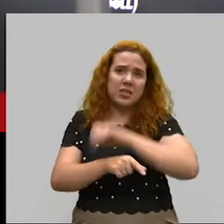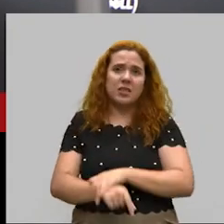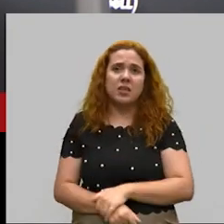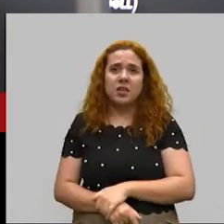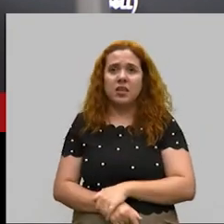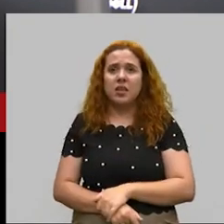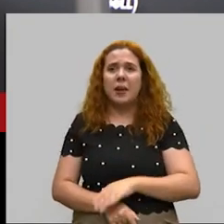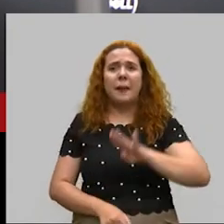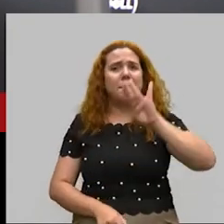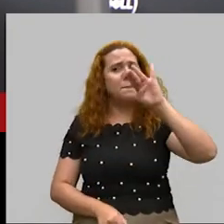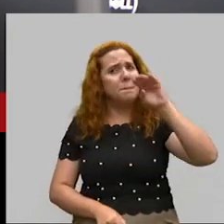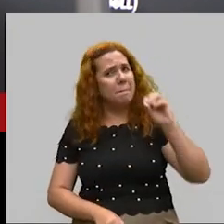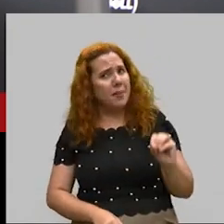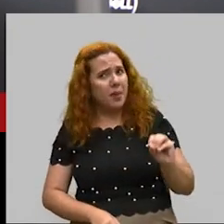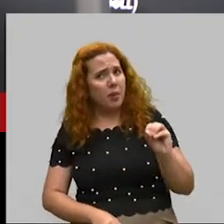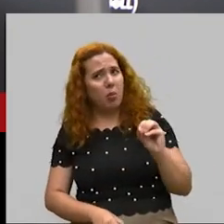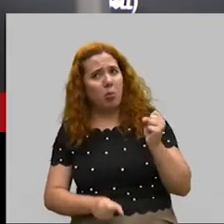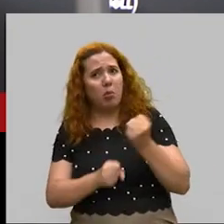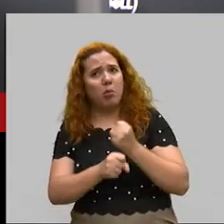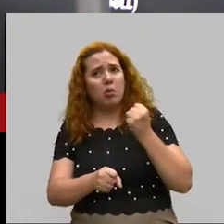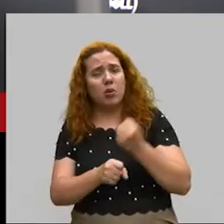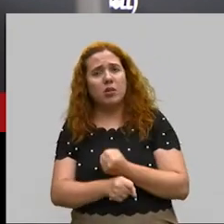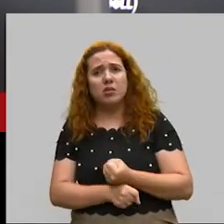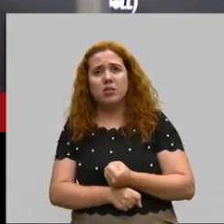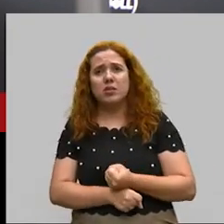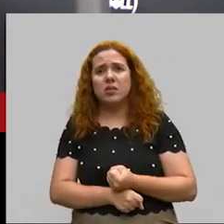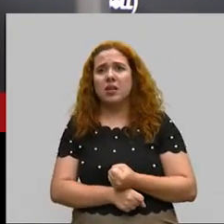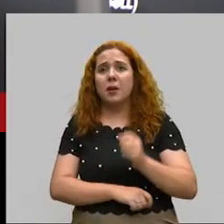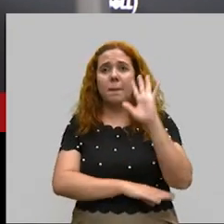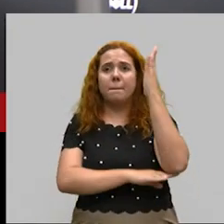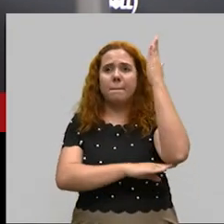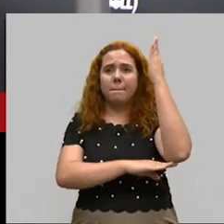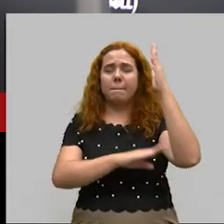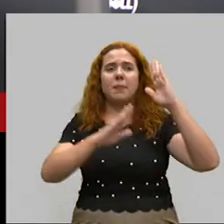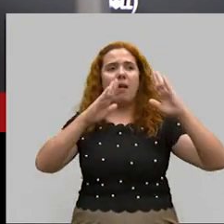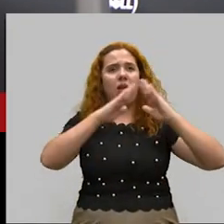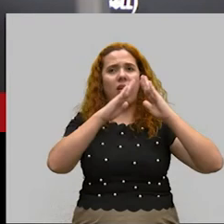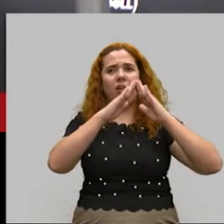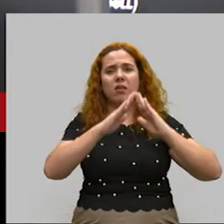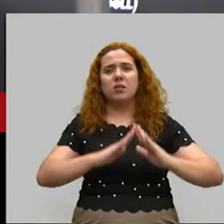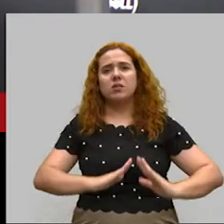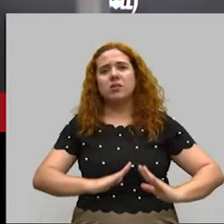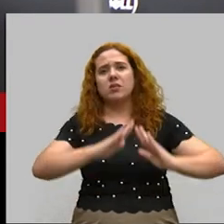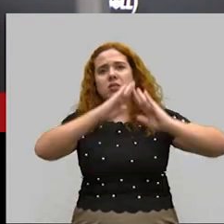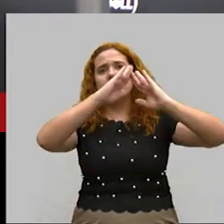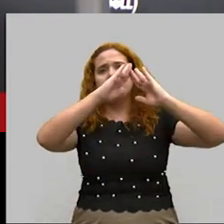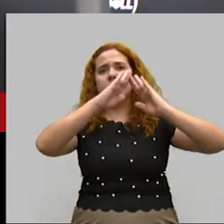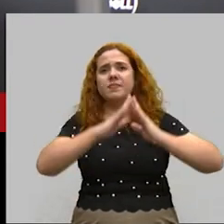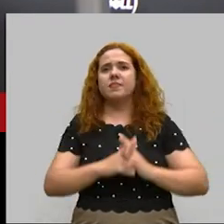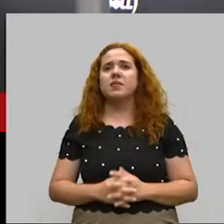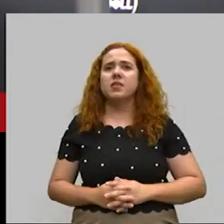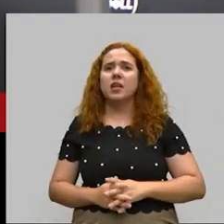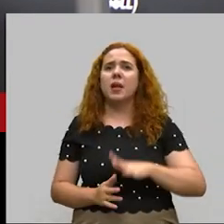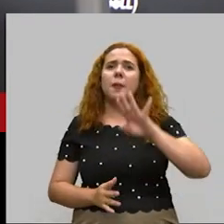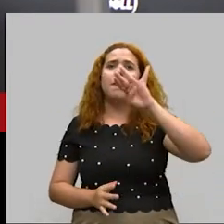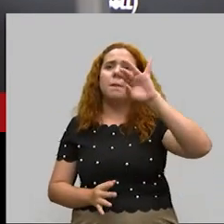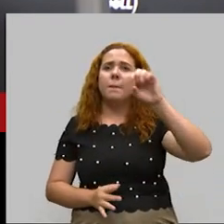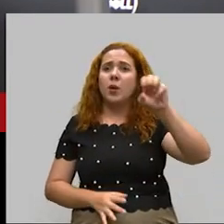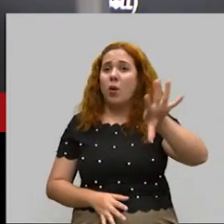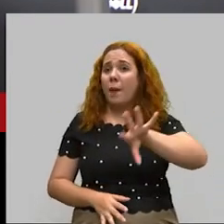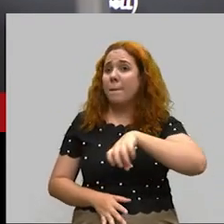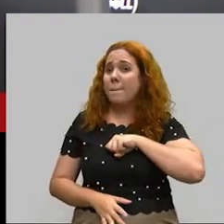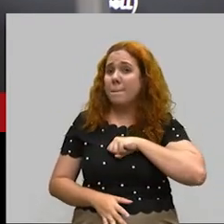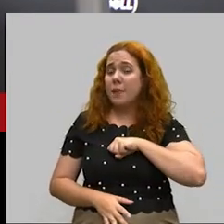bioconstrução minha casa de enchimento pau de mato e Torrão eu chamo isso de bio expropriação